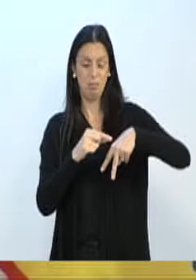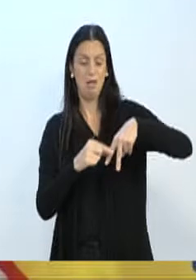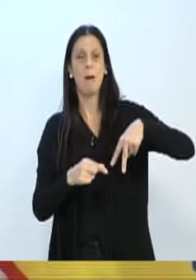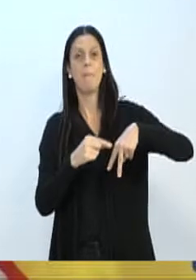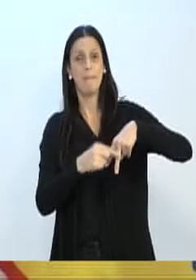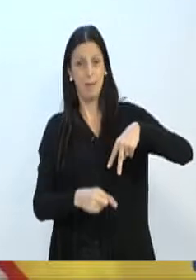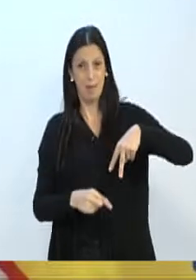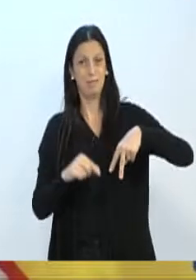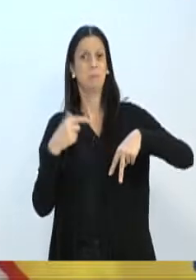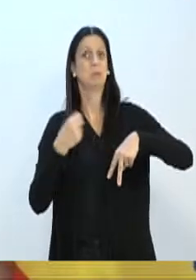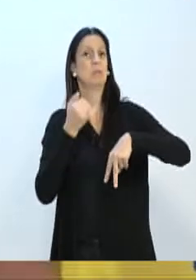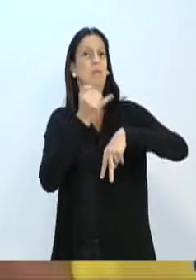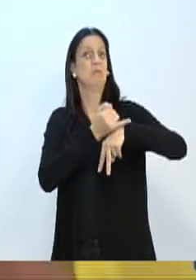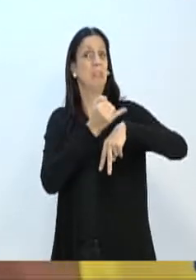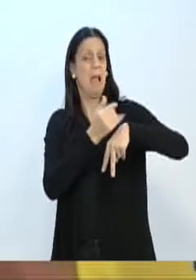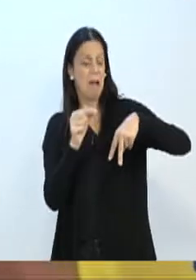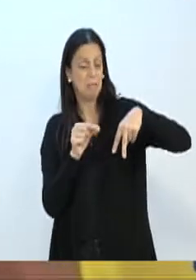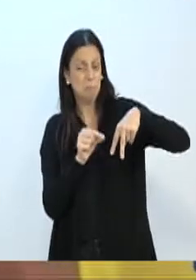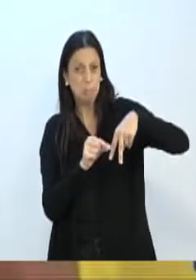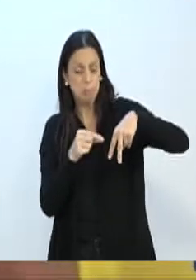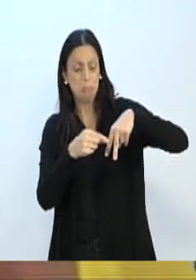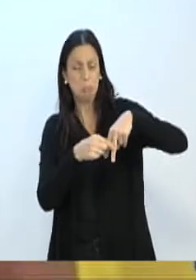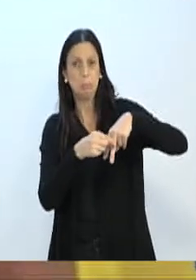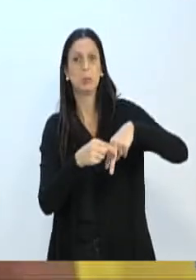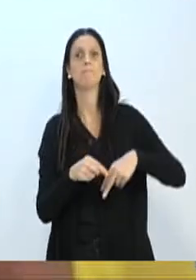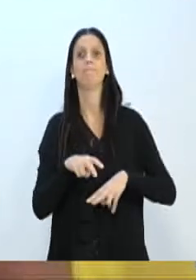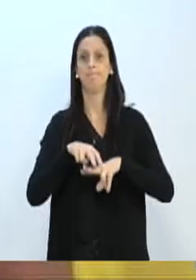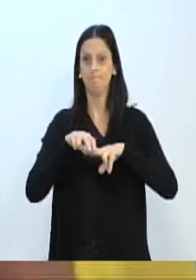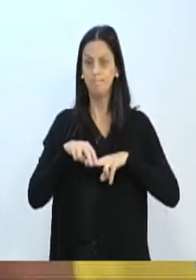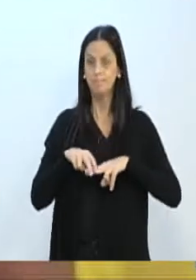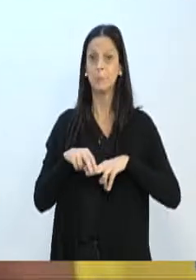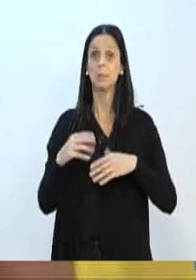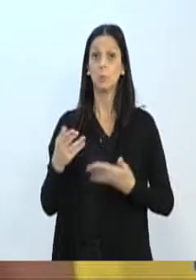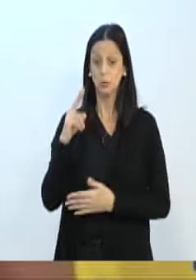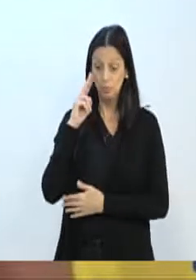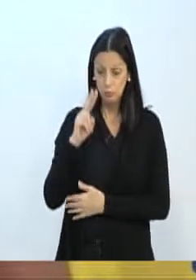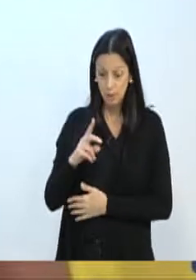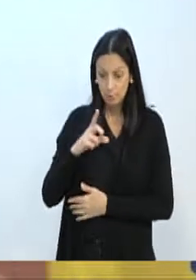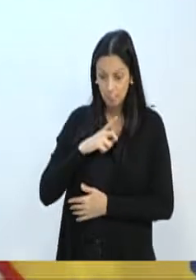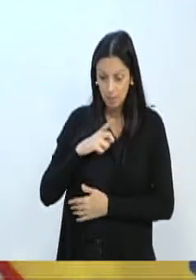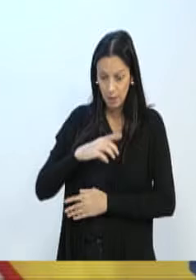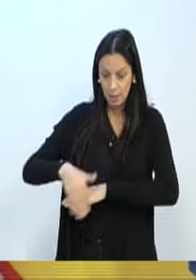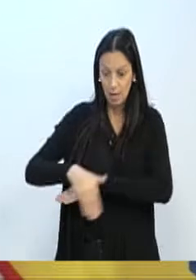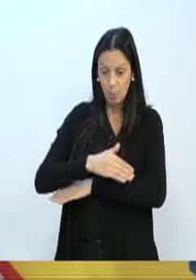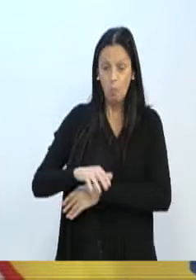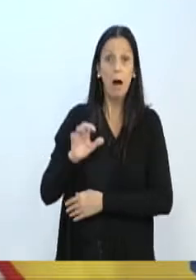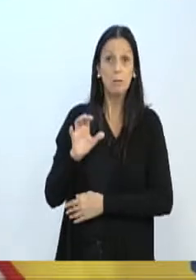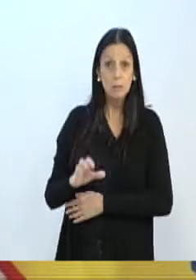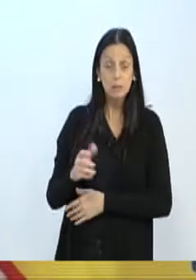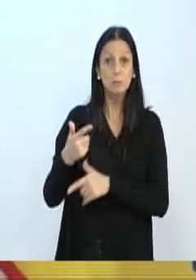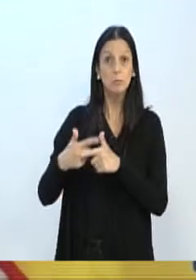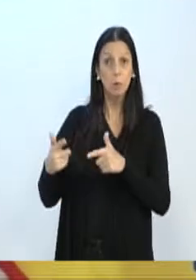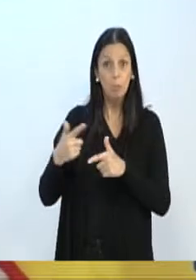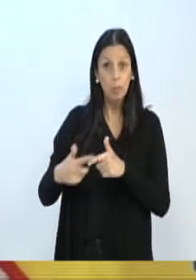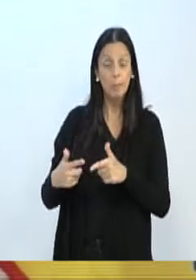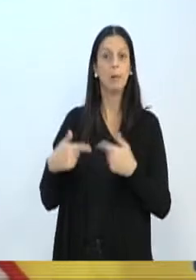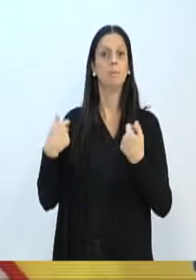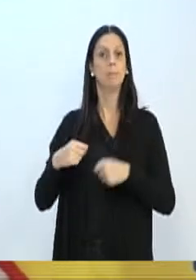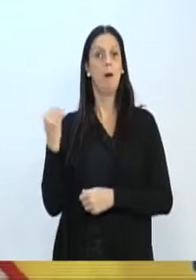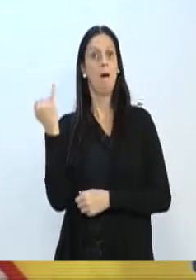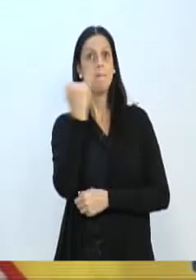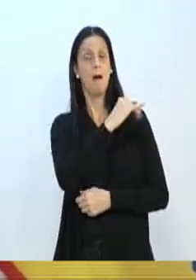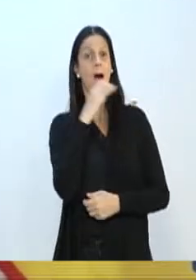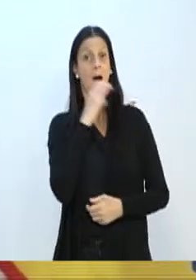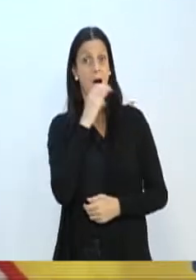esses problemas, a fiscal já tem que já de imediato fazer o encaminhamento e consertar. Segunda foto, Cris, por gentileza,